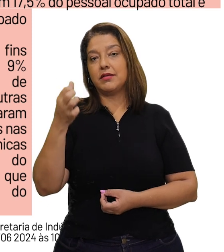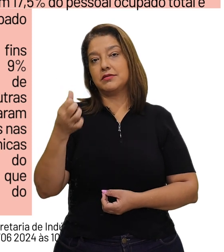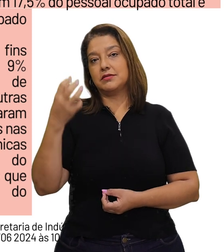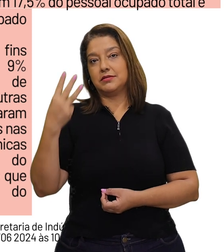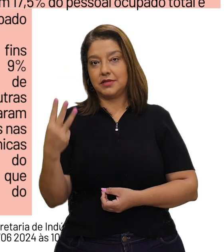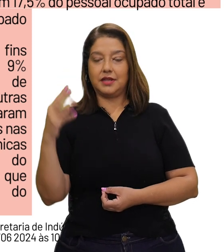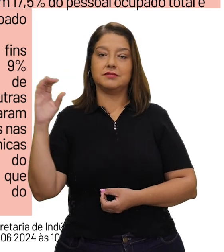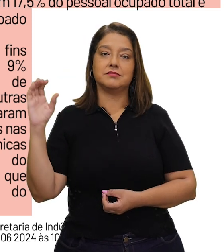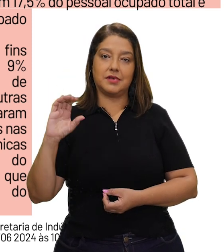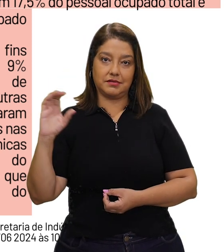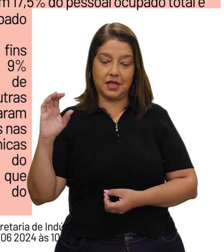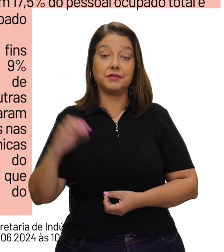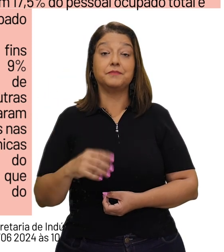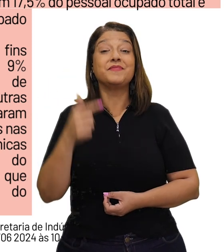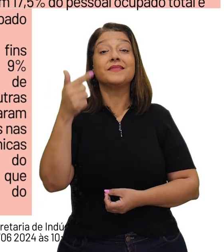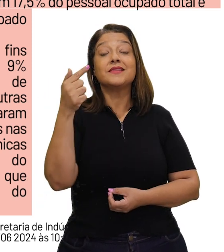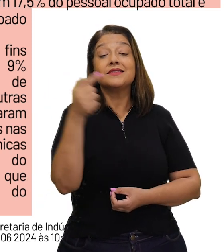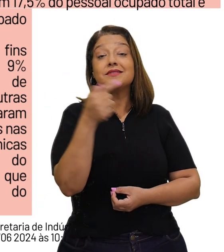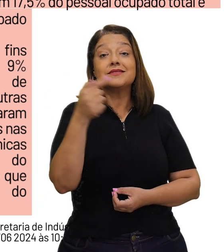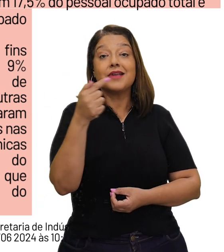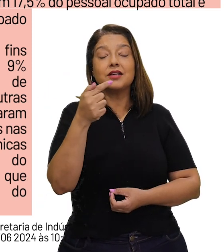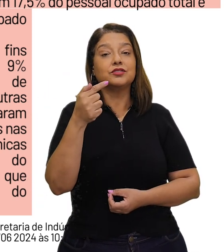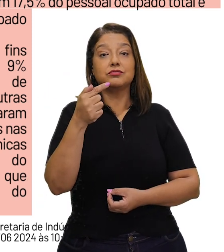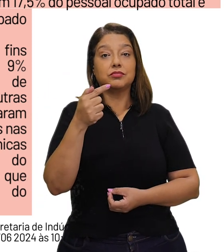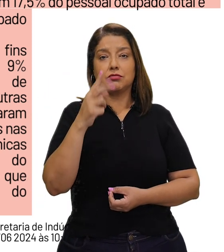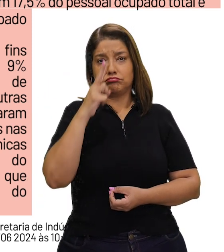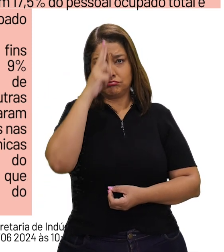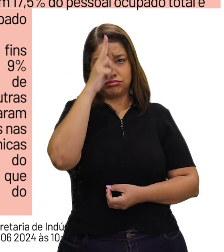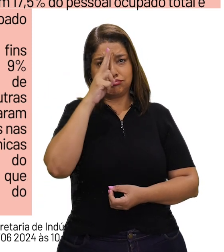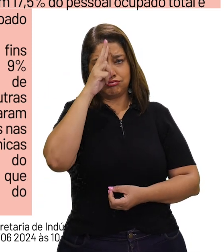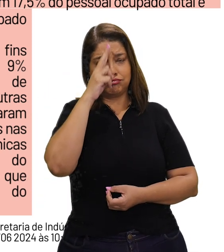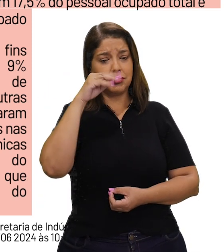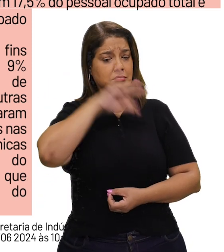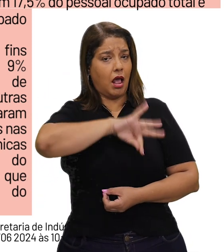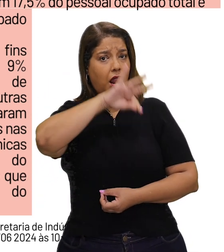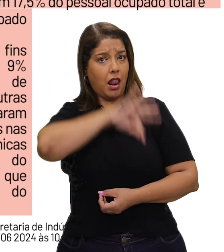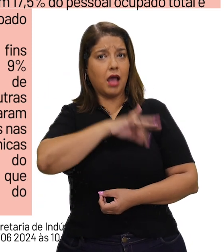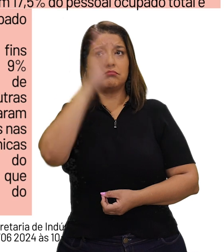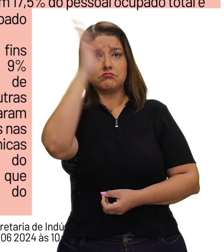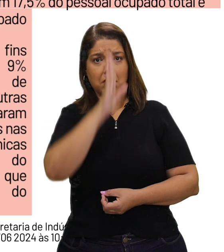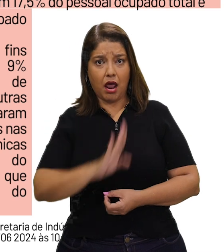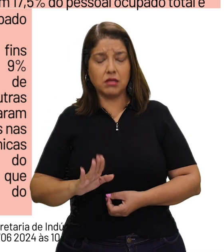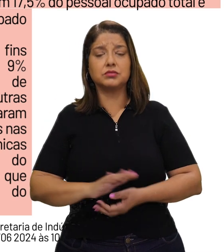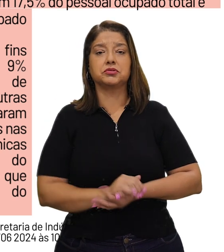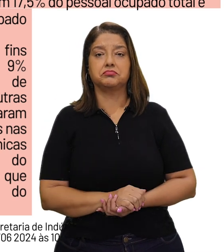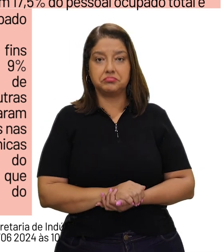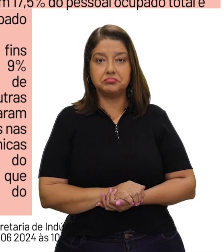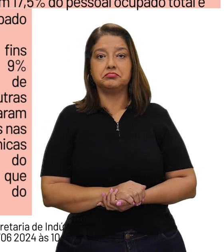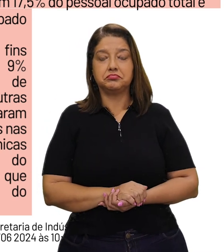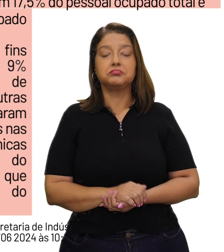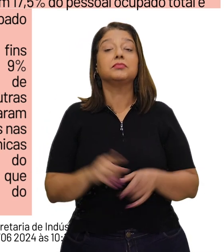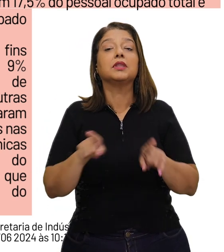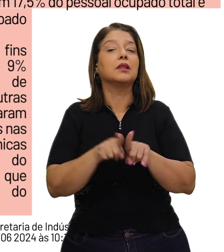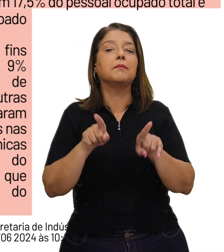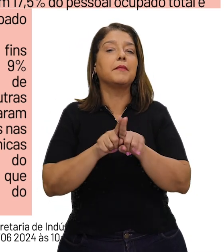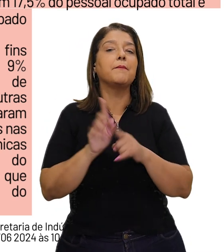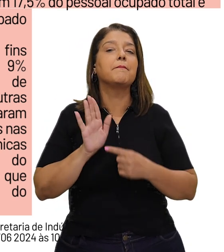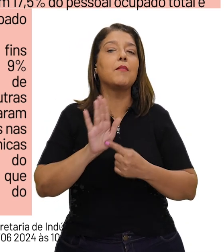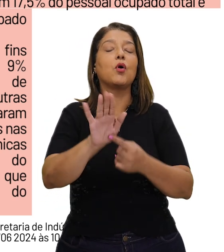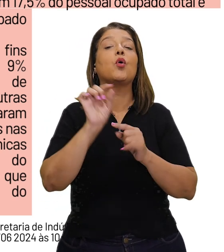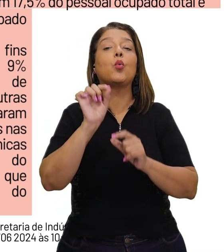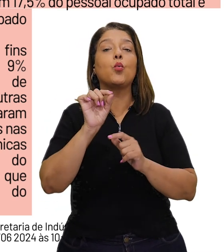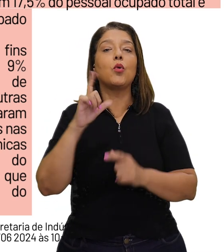5.863,66, o sétimo maior valor do país. Outro destaque foram as